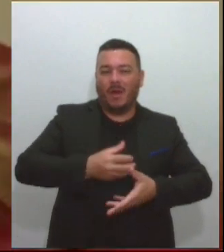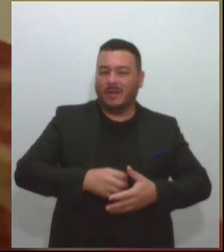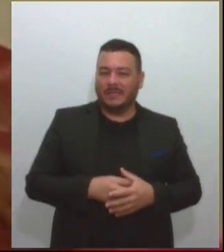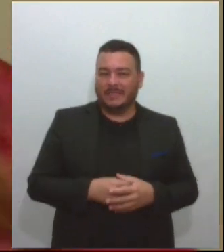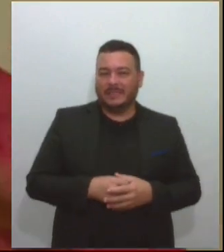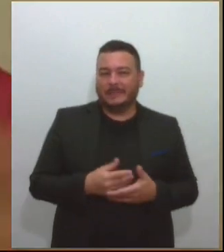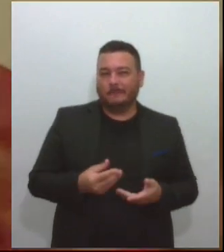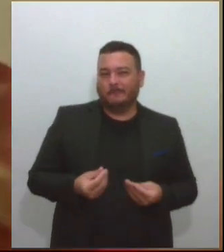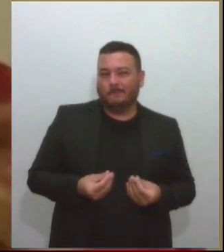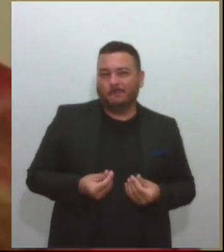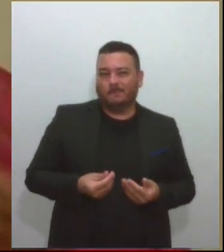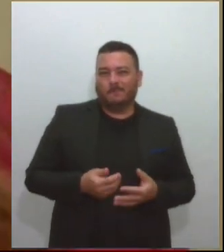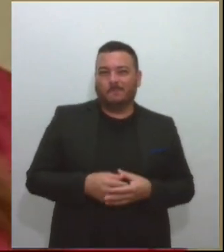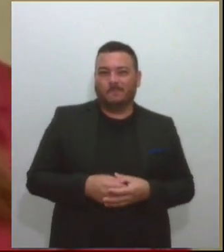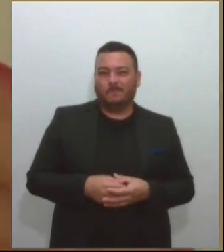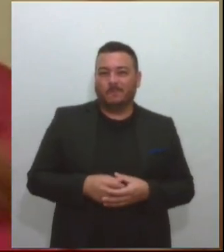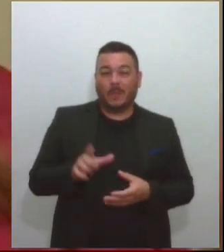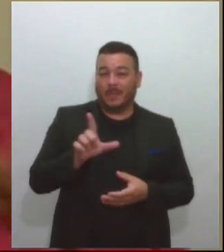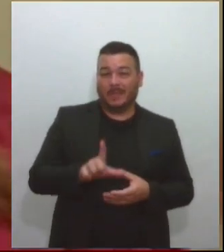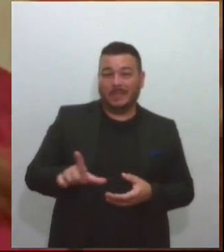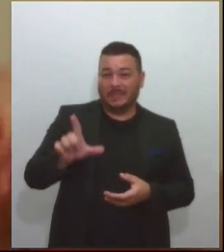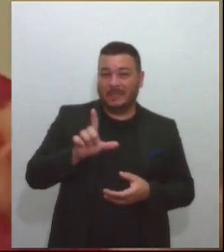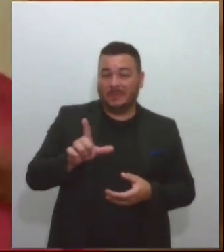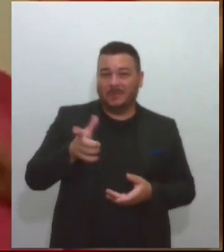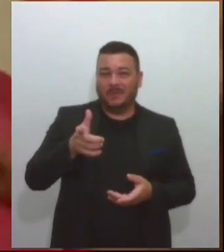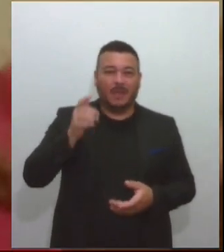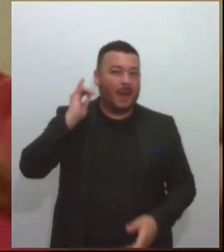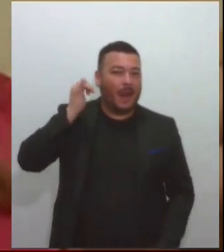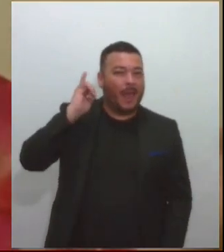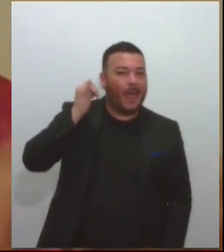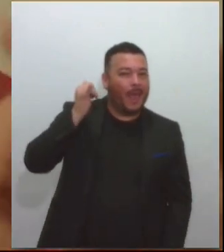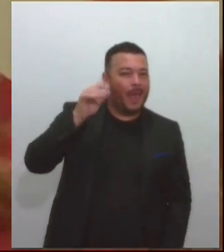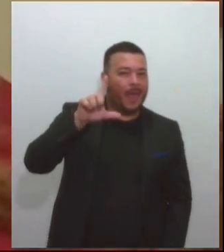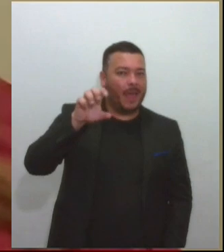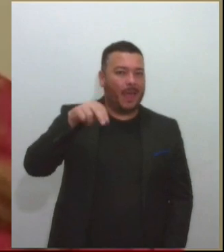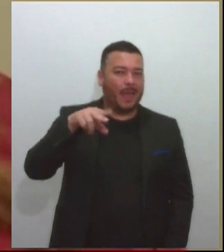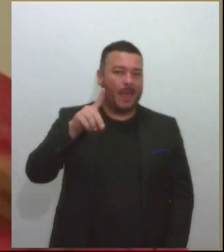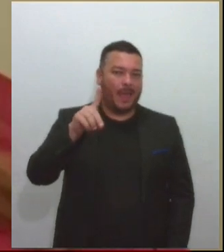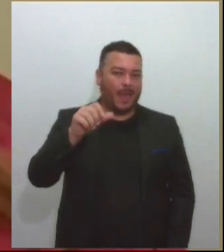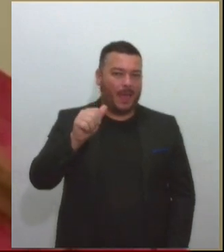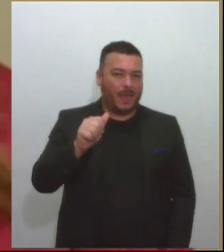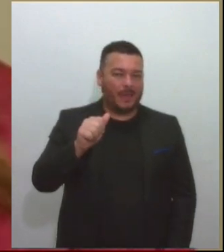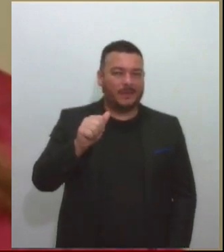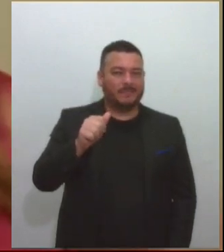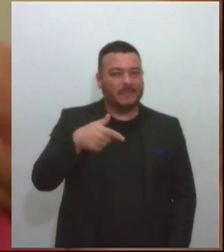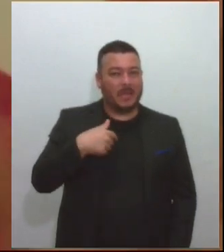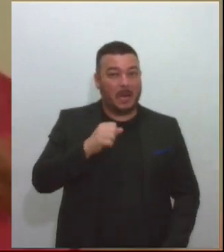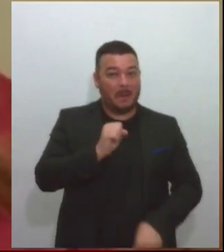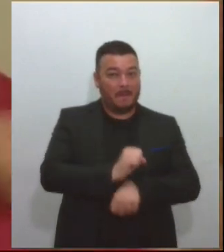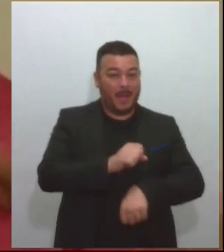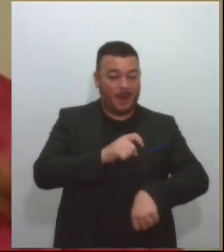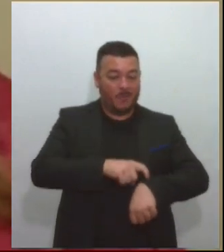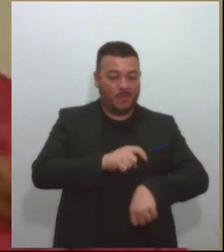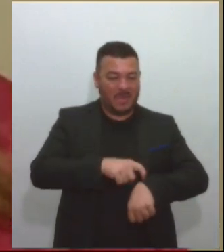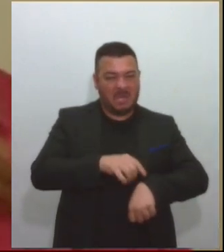a literatura, as lendas. Então, ele vai parar por um determinado tempo para fazer essa leitura.